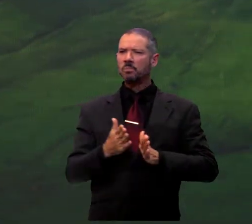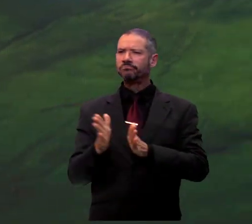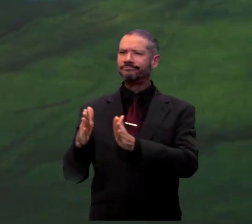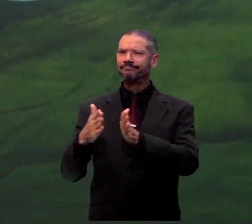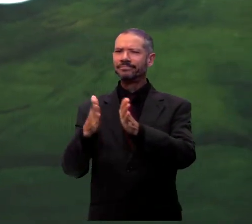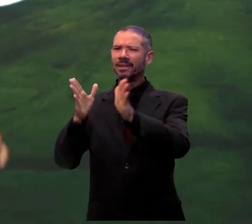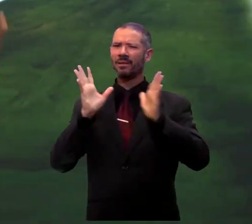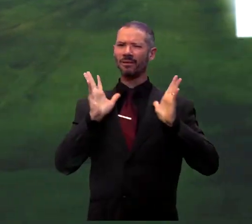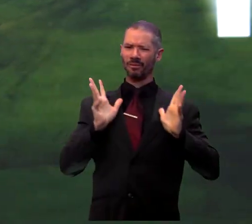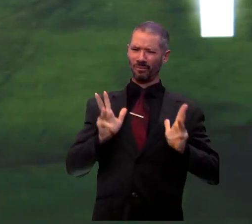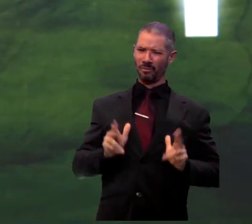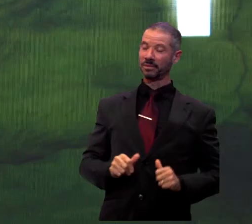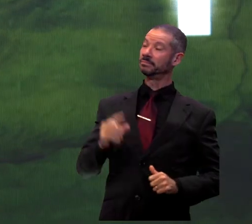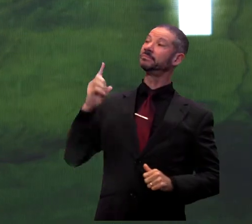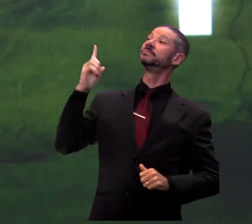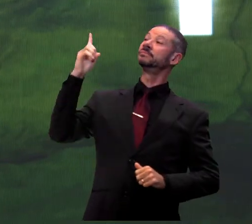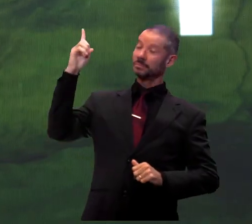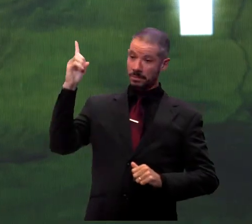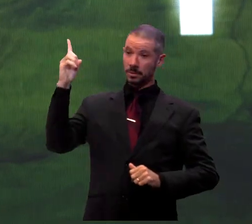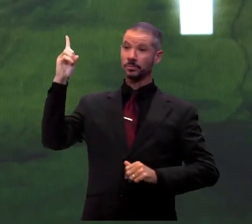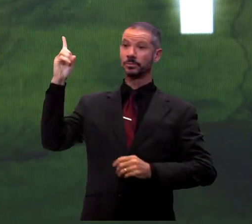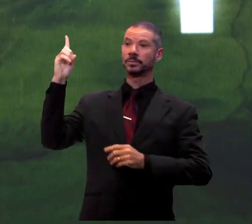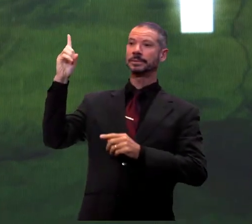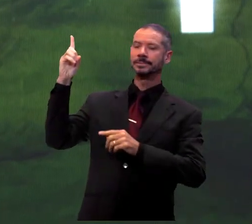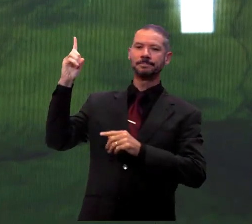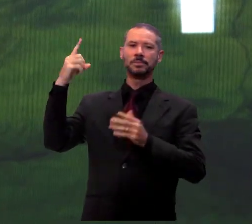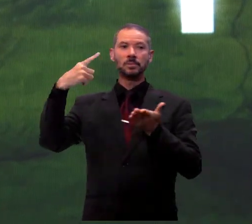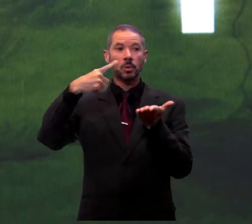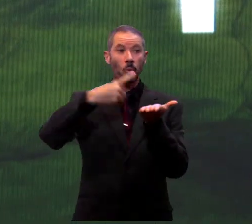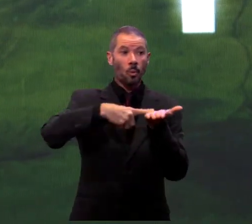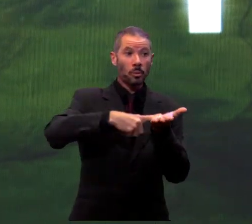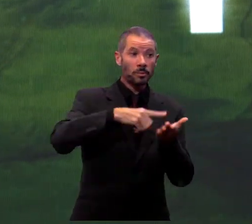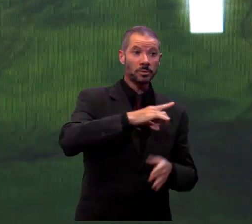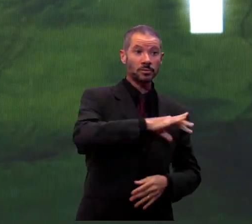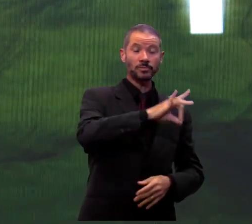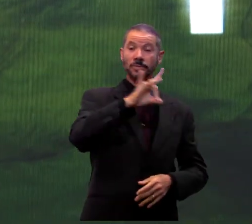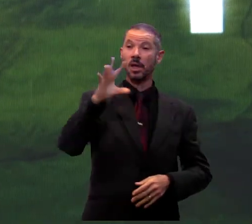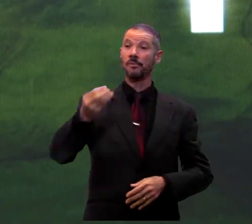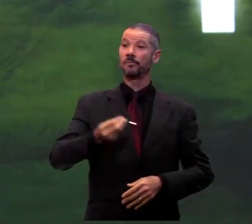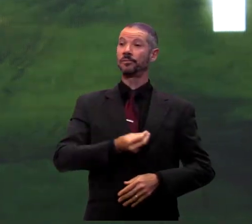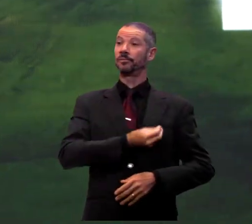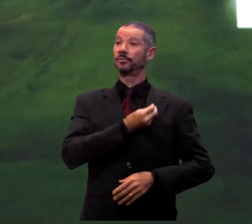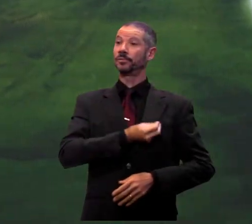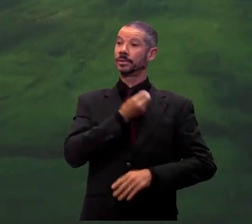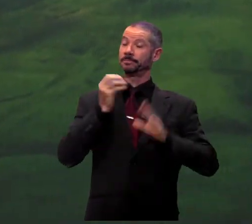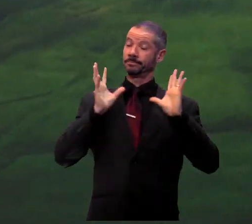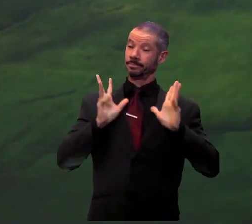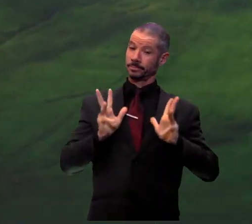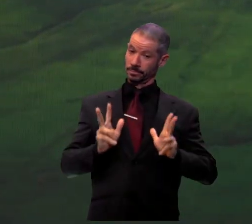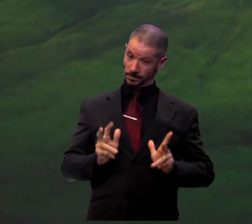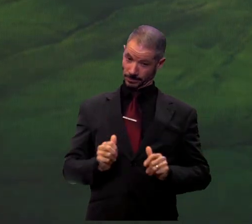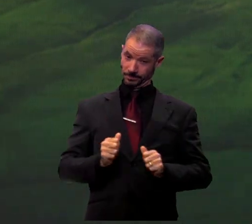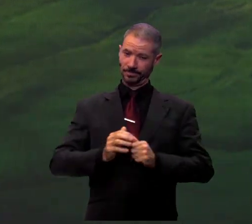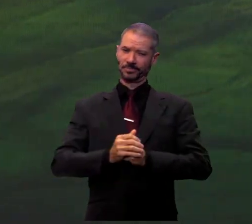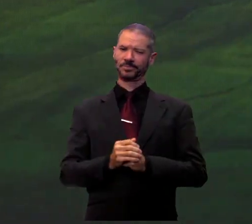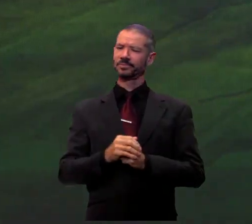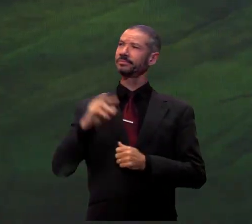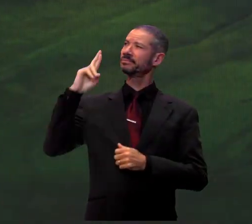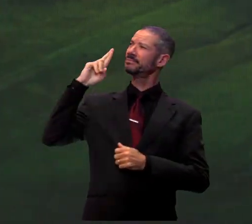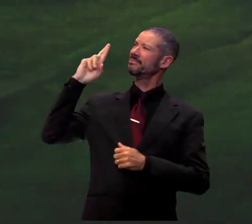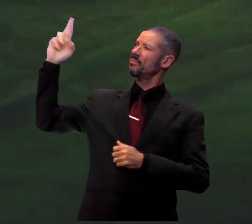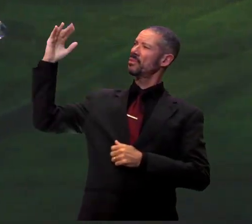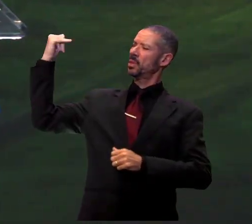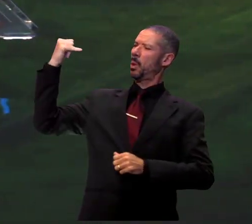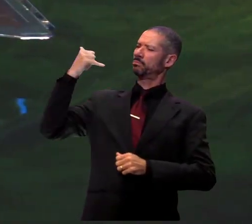santidade, porque Deus espera que cada um de nós viva uma vida santa. A palavra de Deus vai dizer, o Senhor dizendo